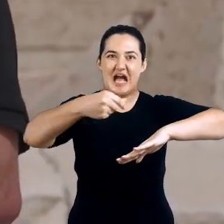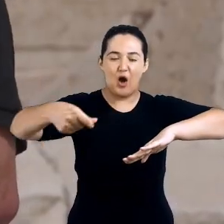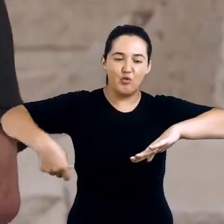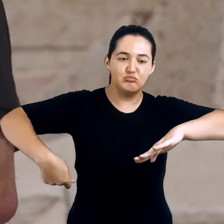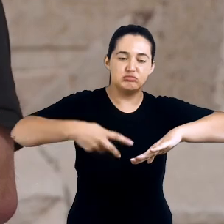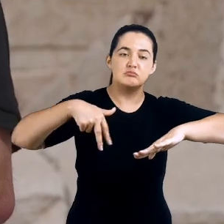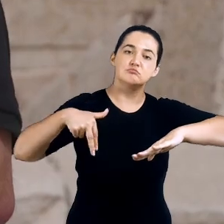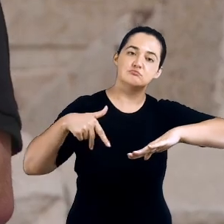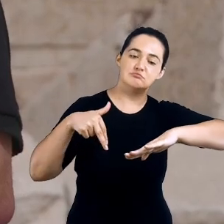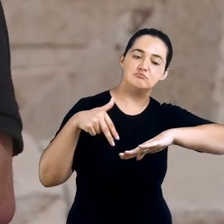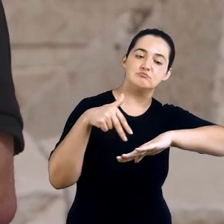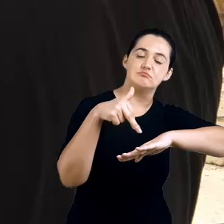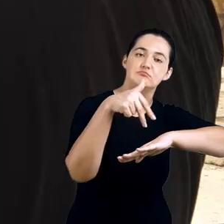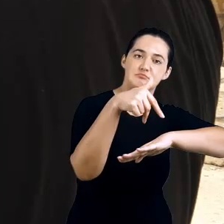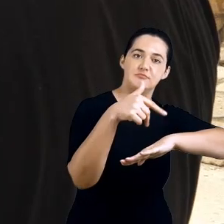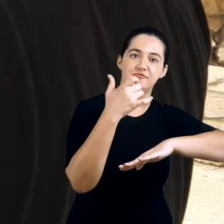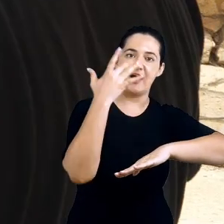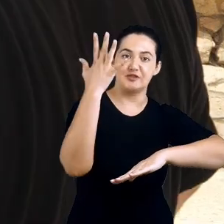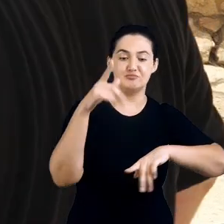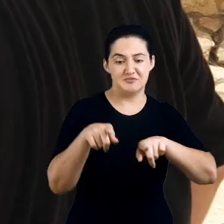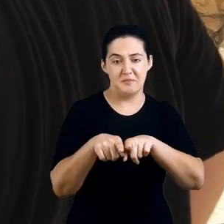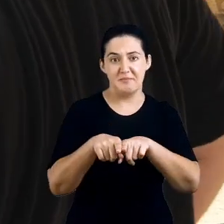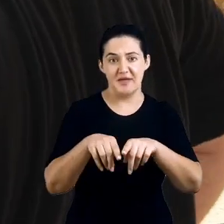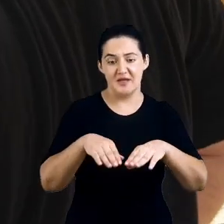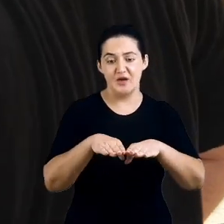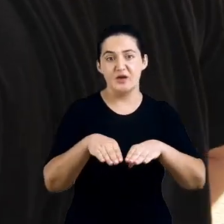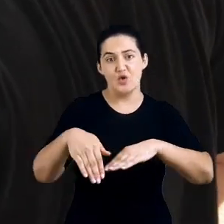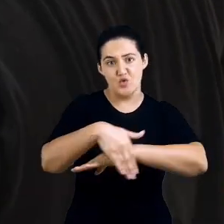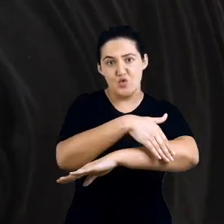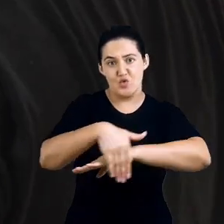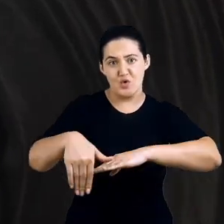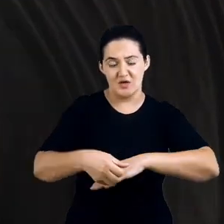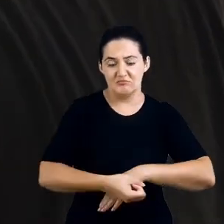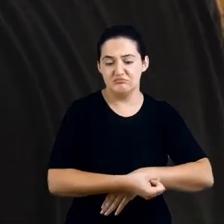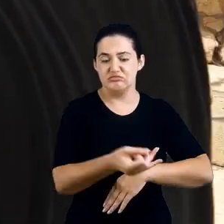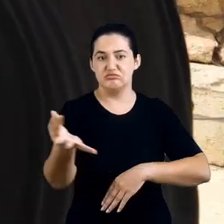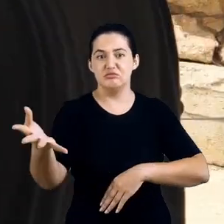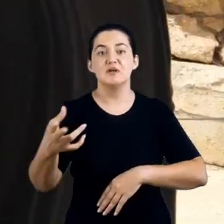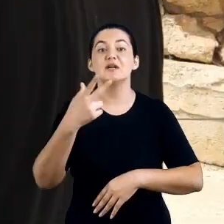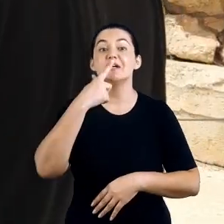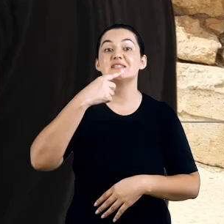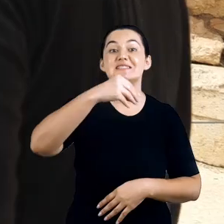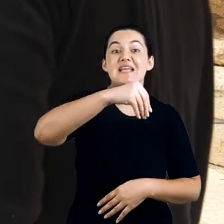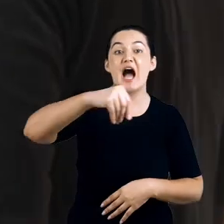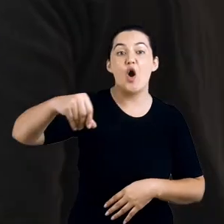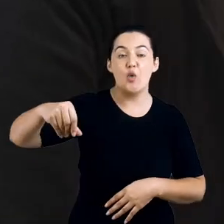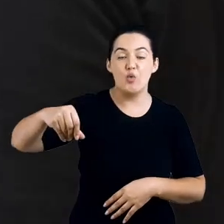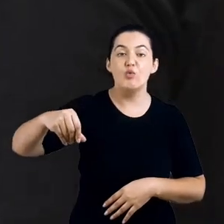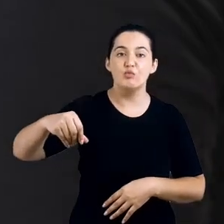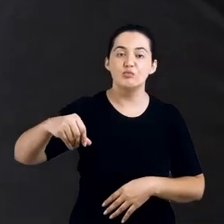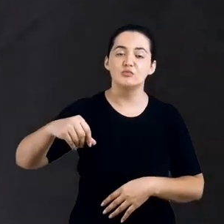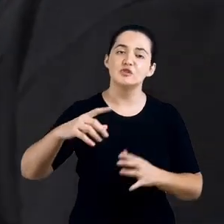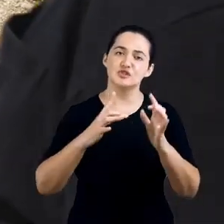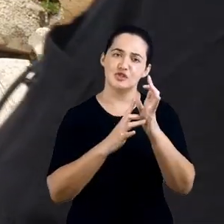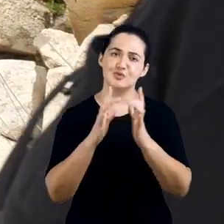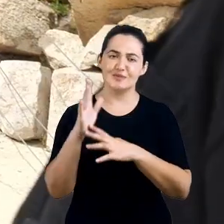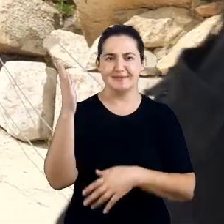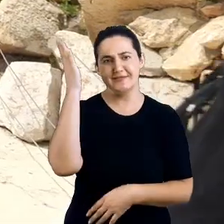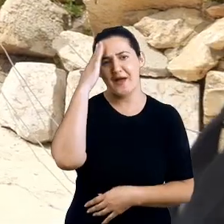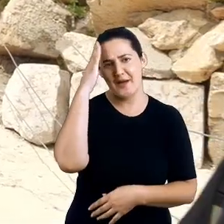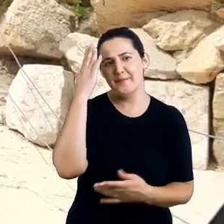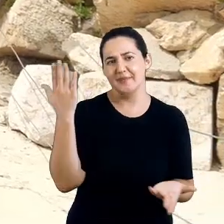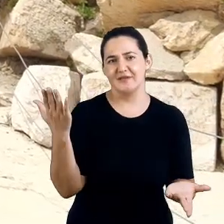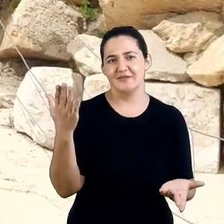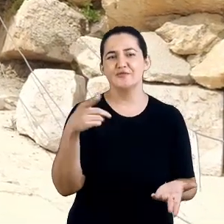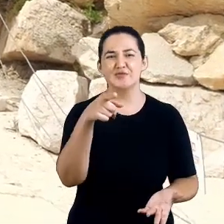aqui também? Faz sentido. Você está vendo que interessante? Se eles jogavam sal, Jesus por certo saberia